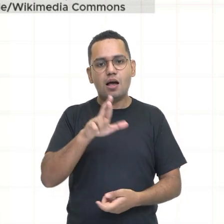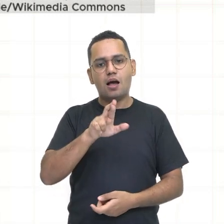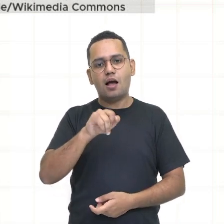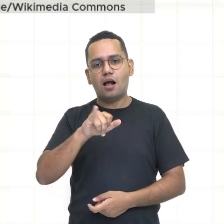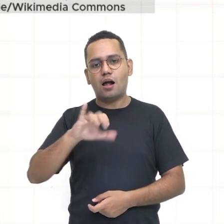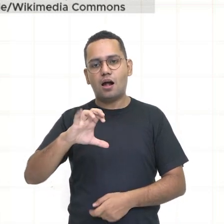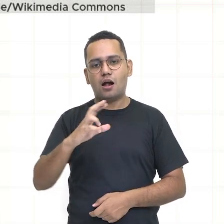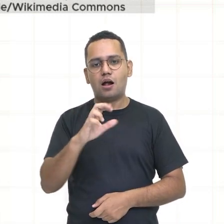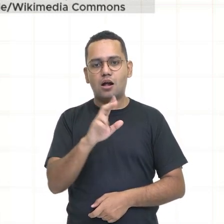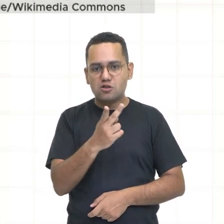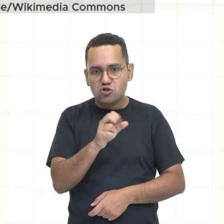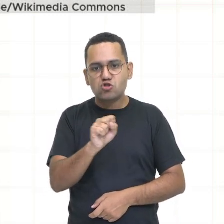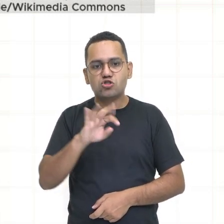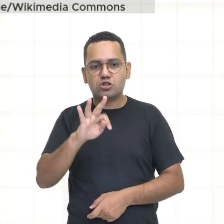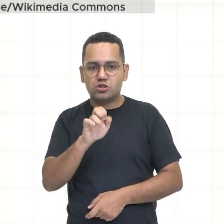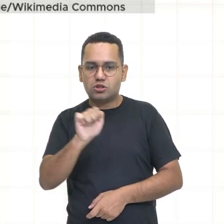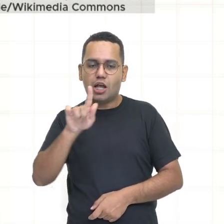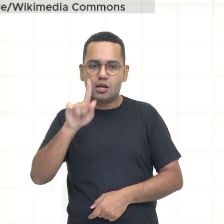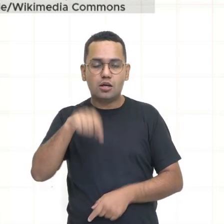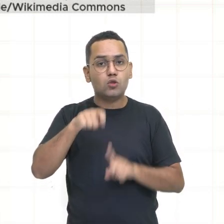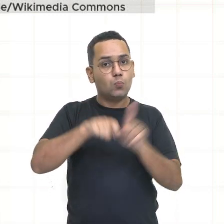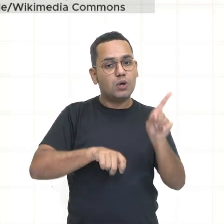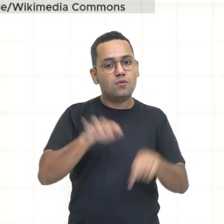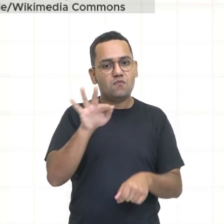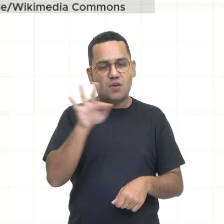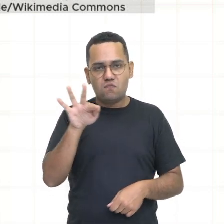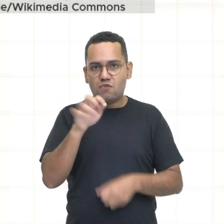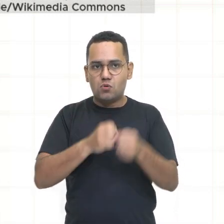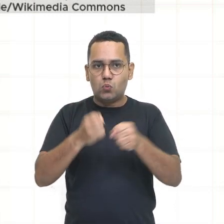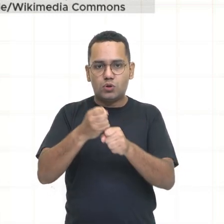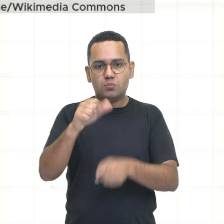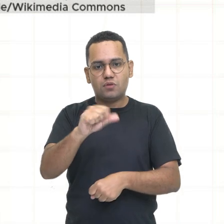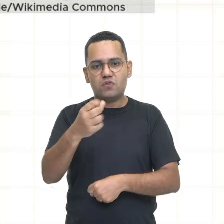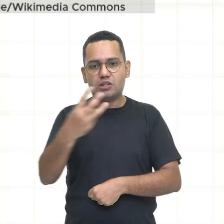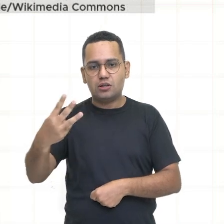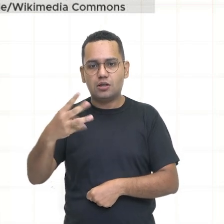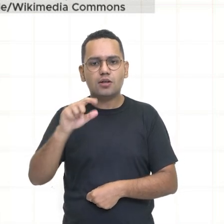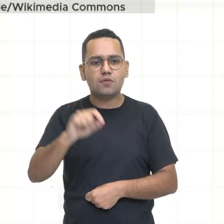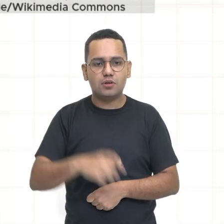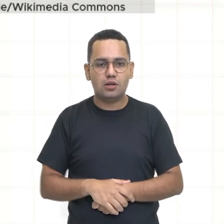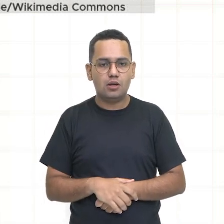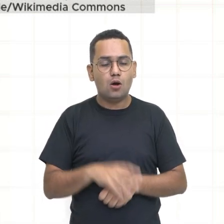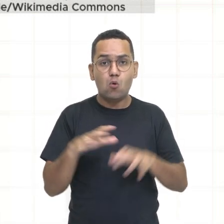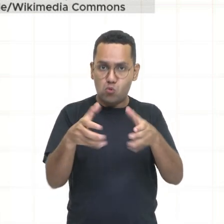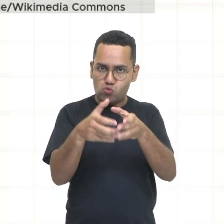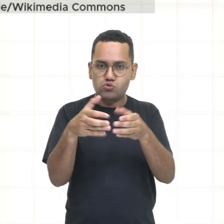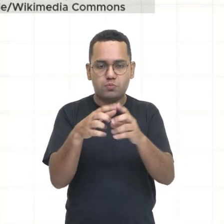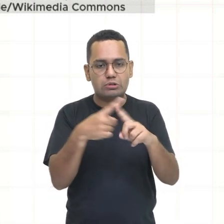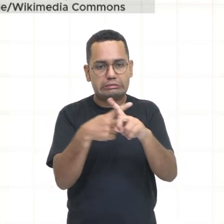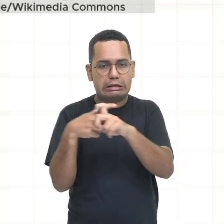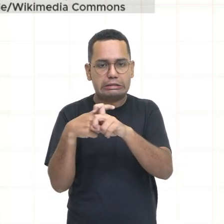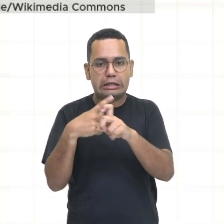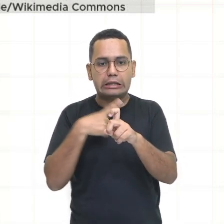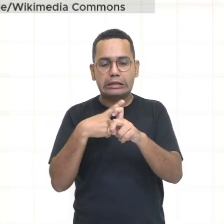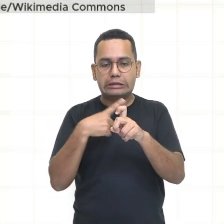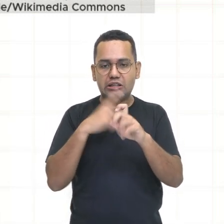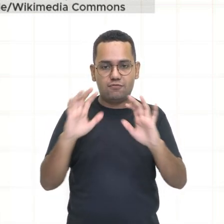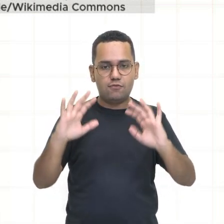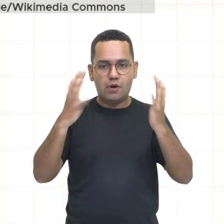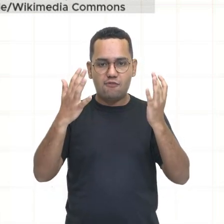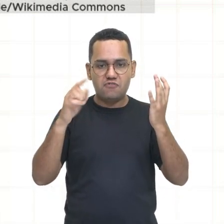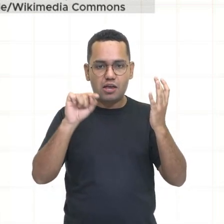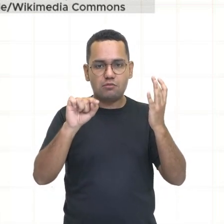em fevereiro de 1933, os nazistas usaram o evento para justificar a suspensão